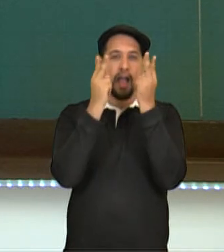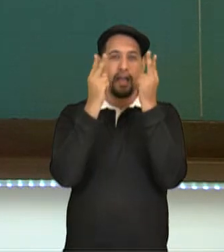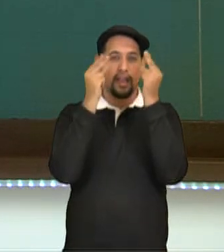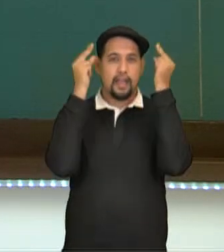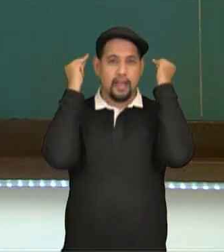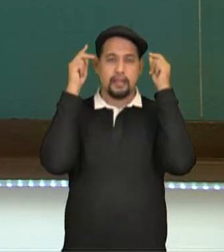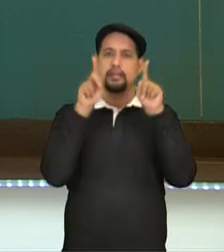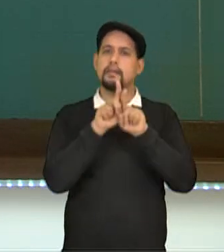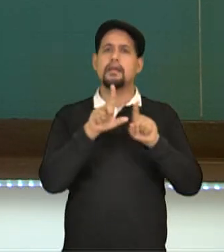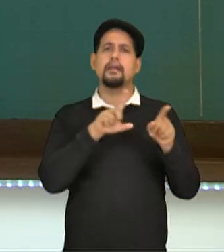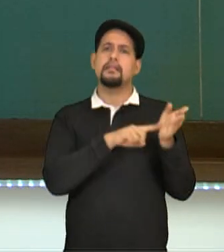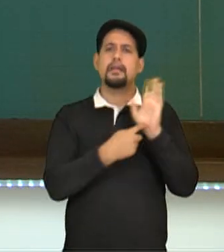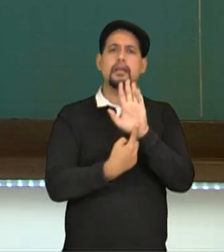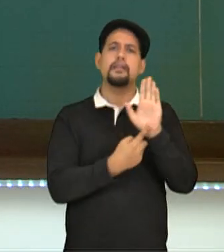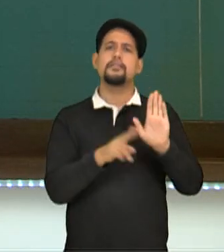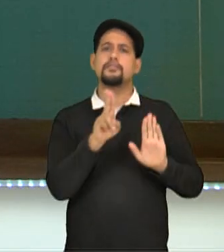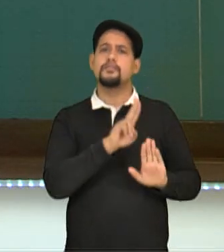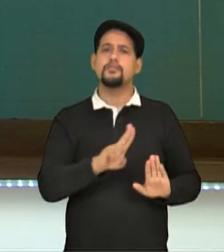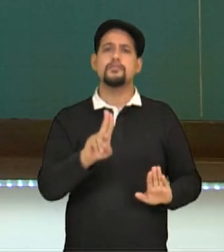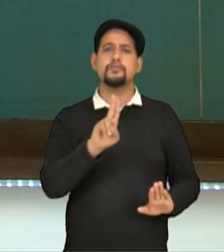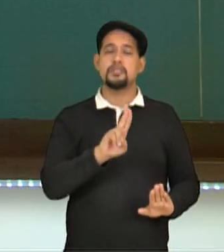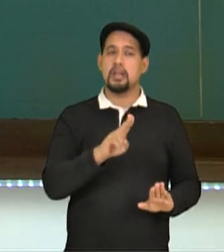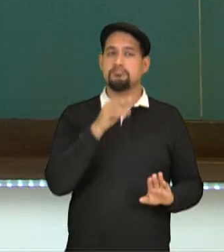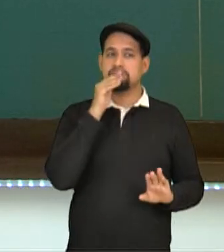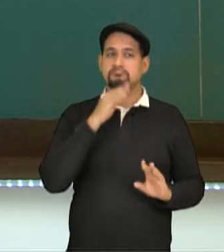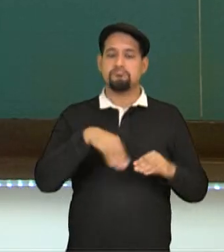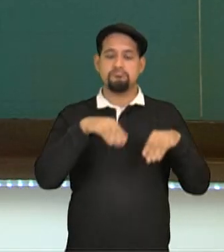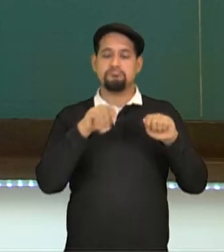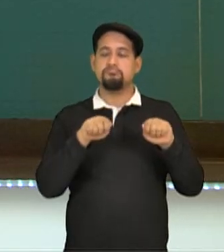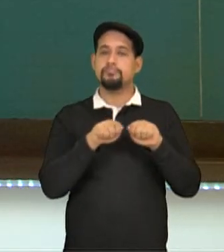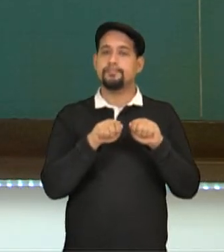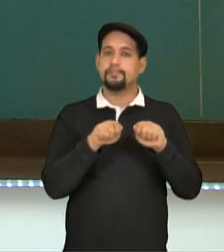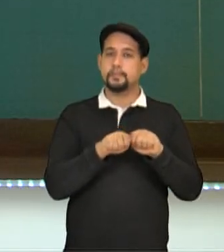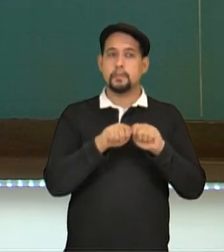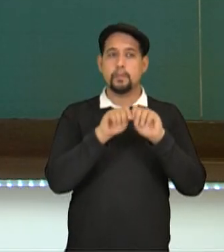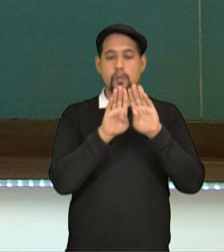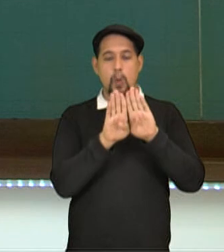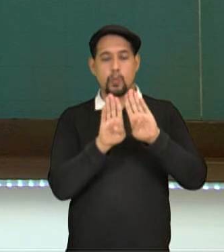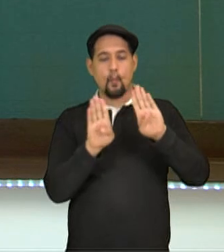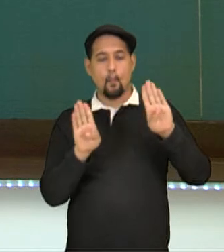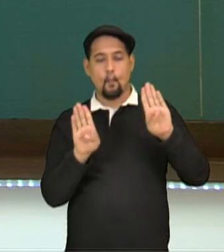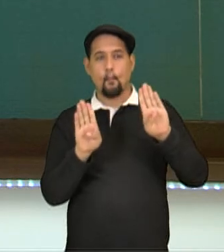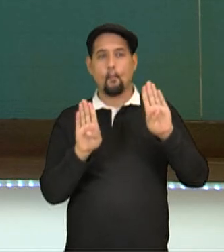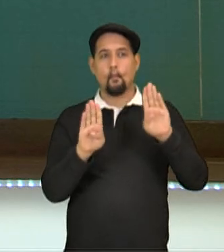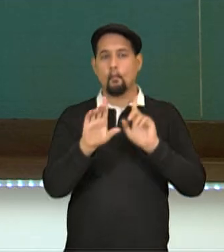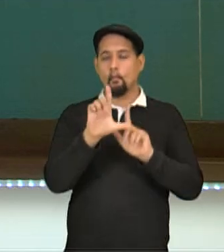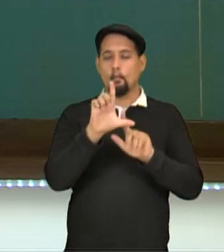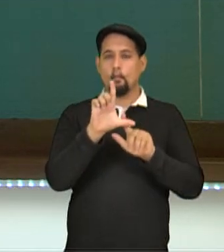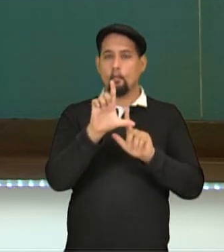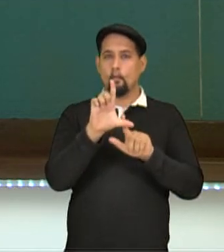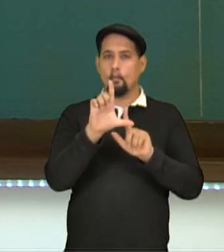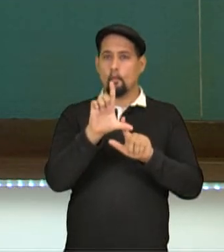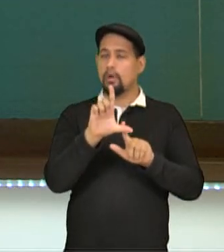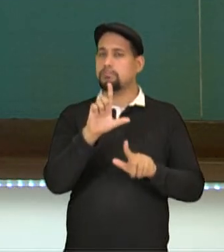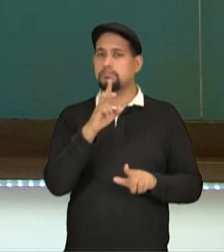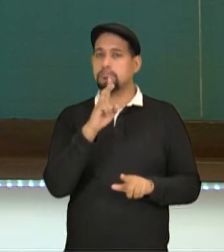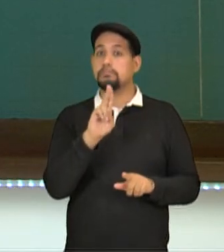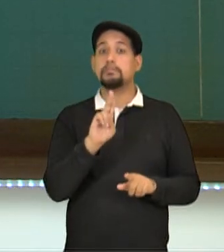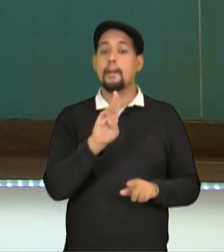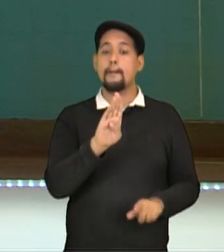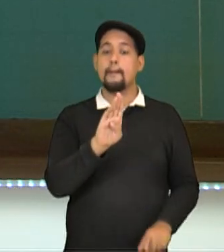representação mais clássica que a gente tem do plano, que é fazer o quê? Um paralelogramo assim e pôr a letrinha grega no cantinho. Aqui eu tenho a letra